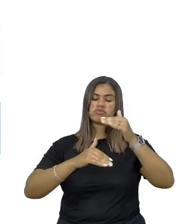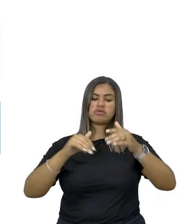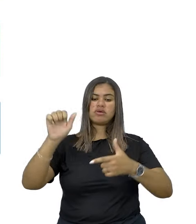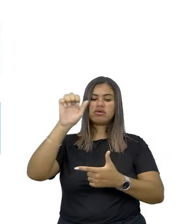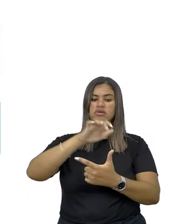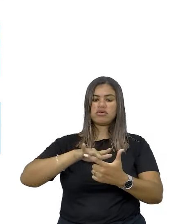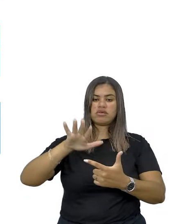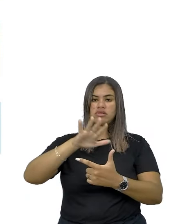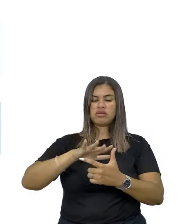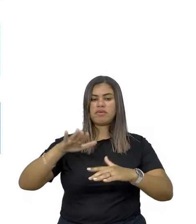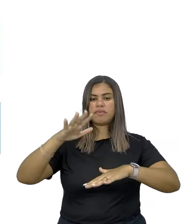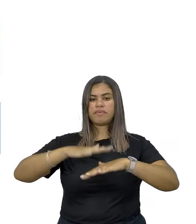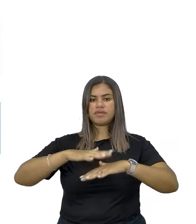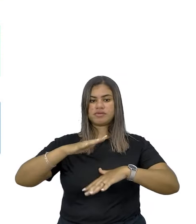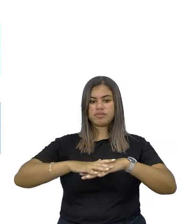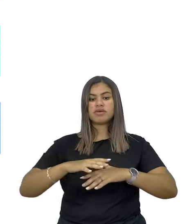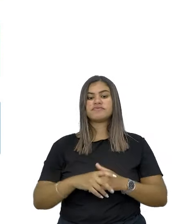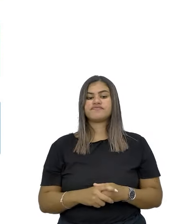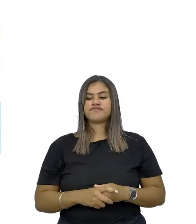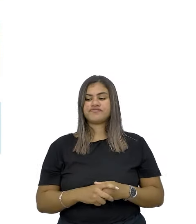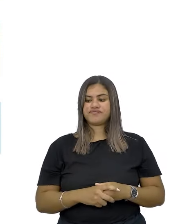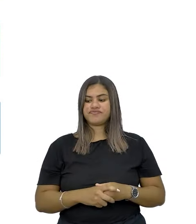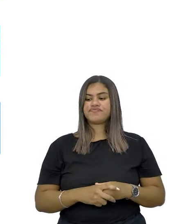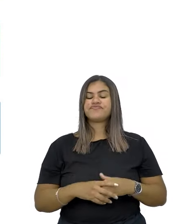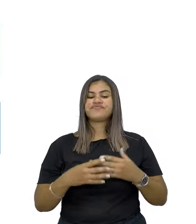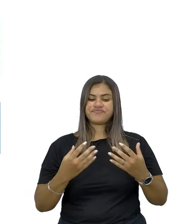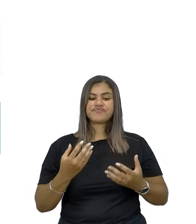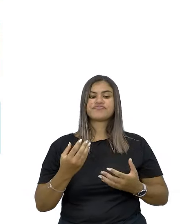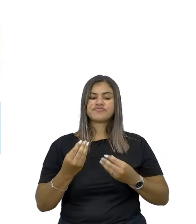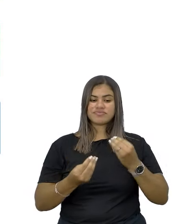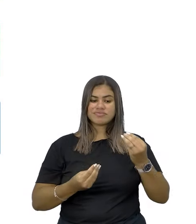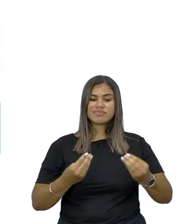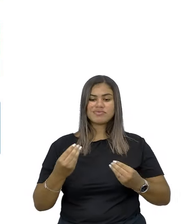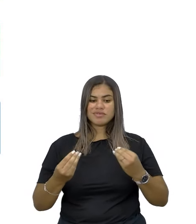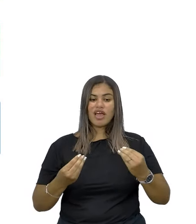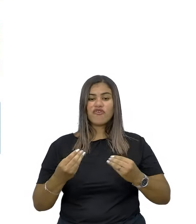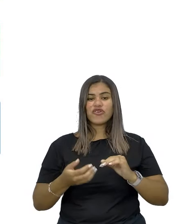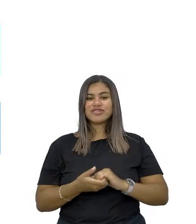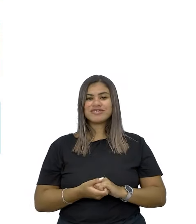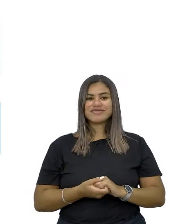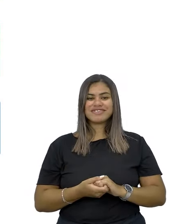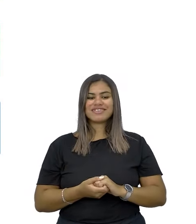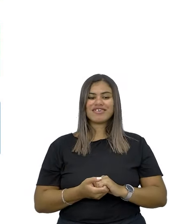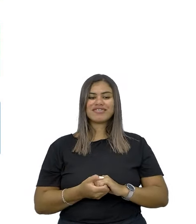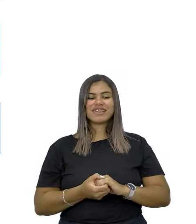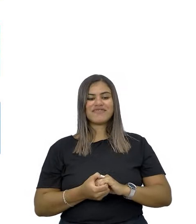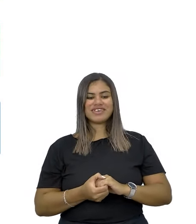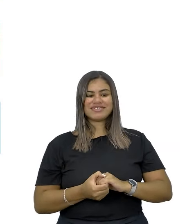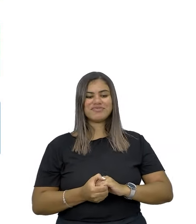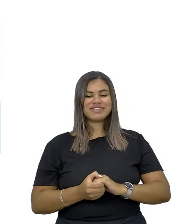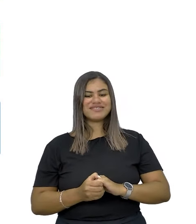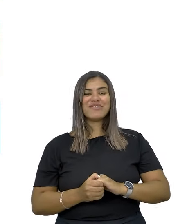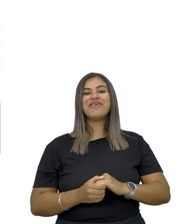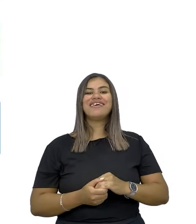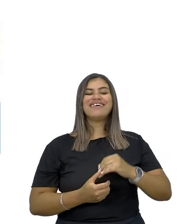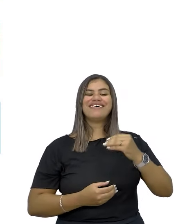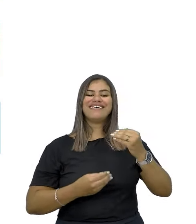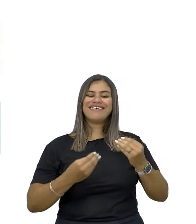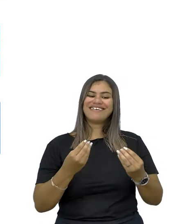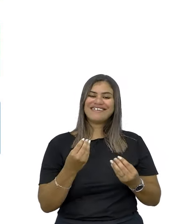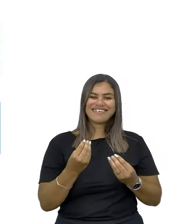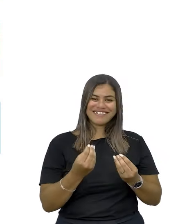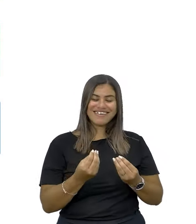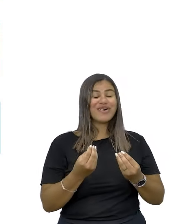desenvolvimento do letramento matemático. Lembrando que eu quero que ao final desses estudos o meu aluno consiga ser pelo menos